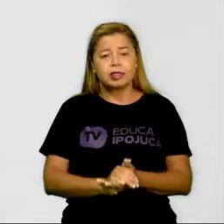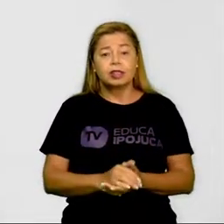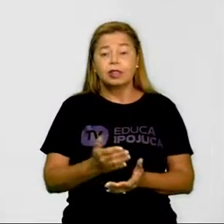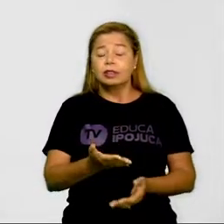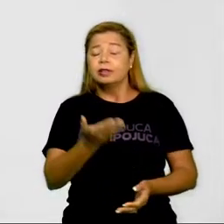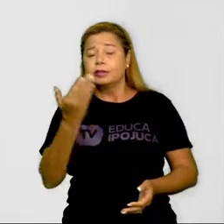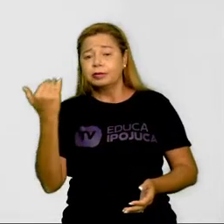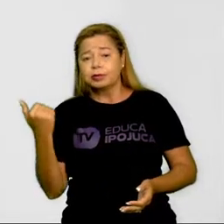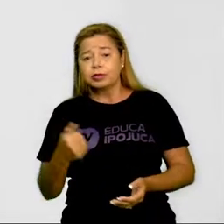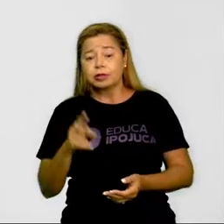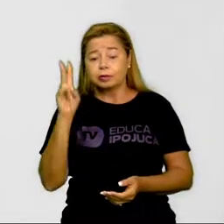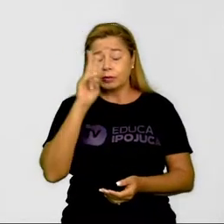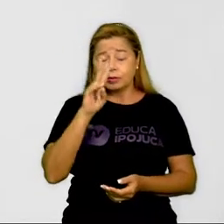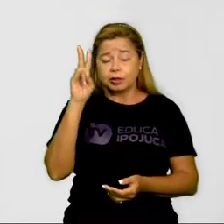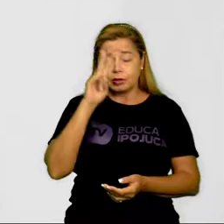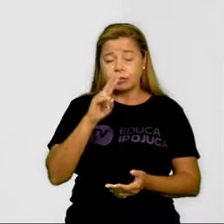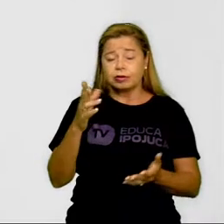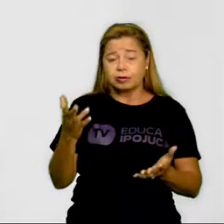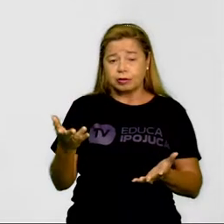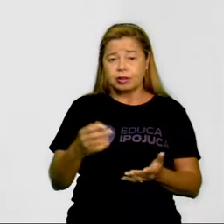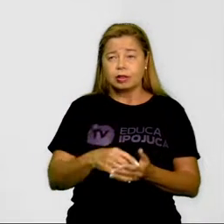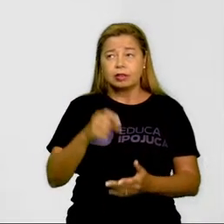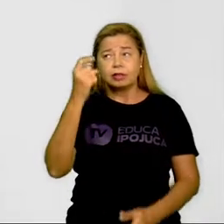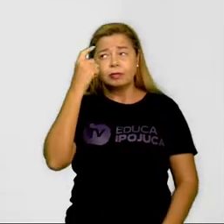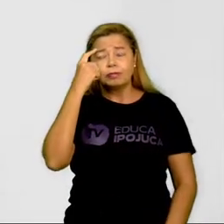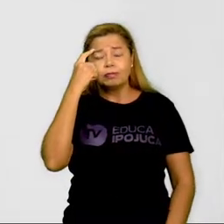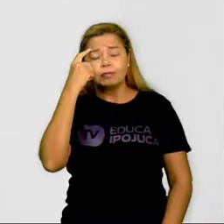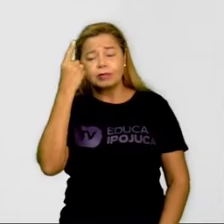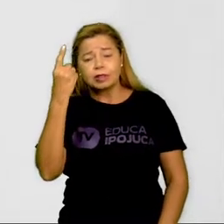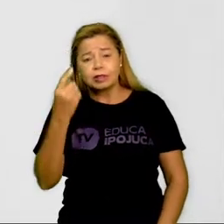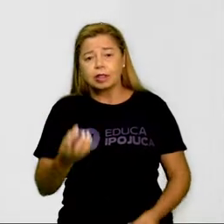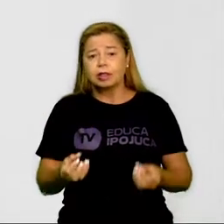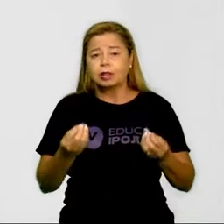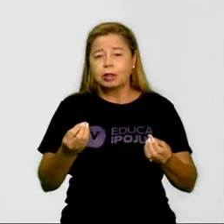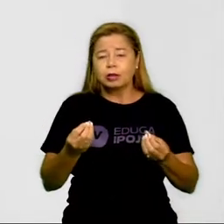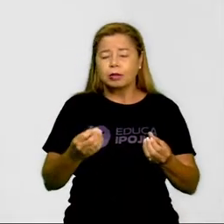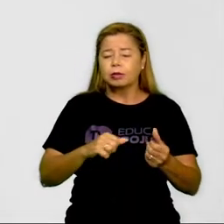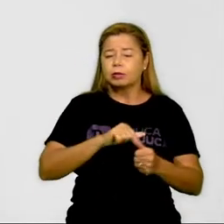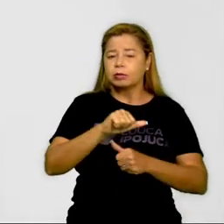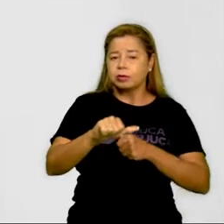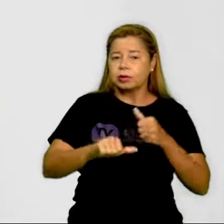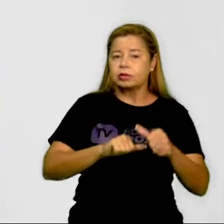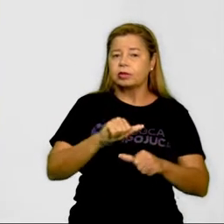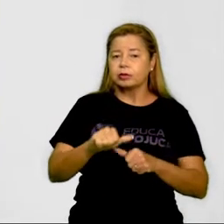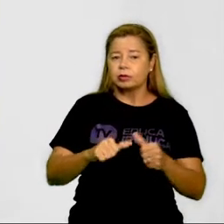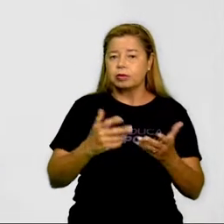estamos aqui para visualizar situações e pensar como transformá-las e ajudá-las.